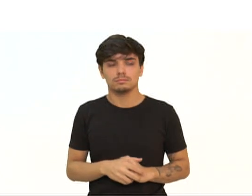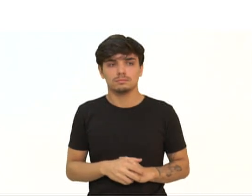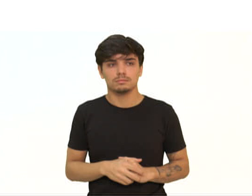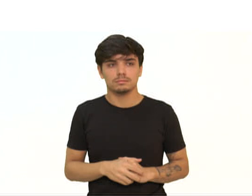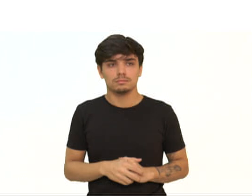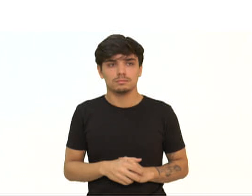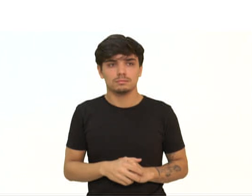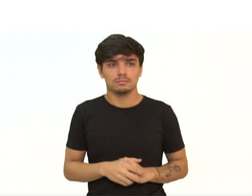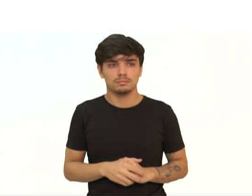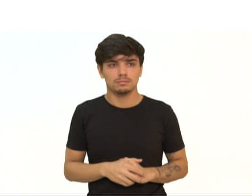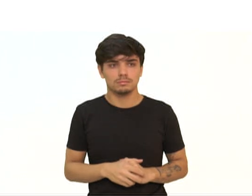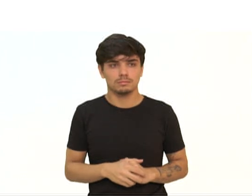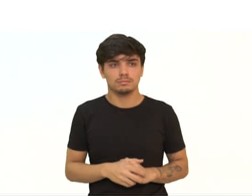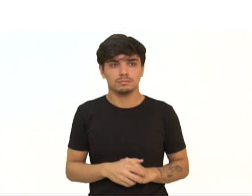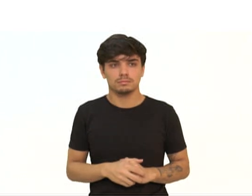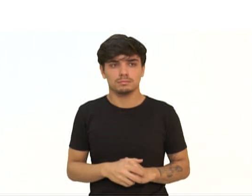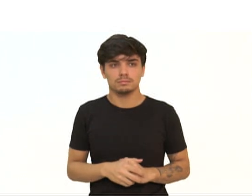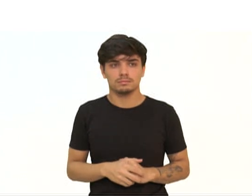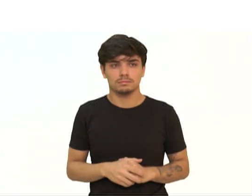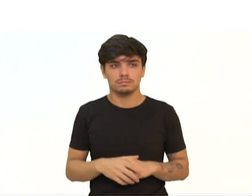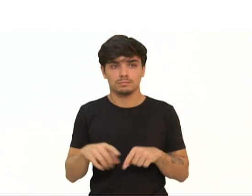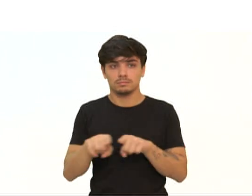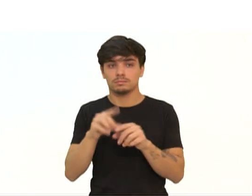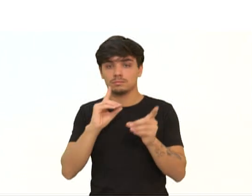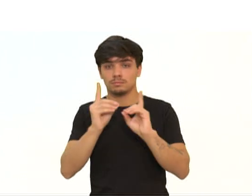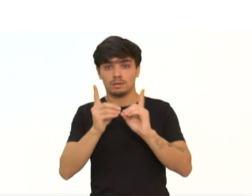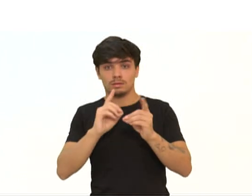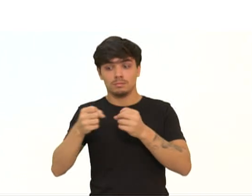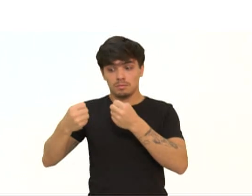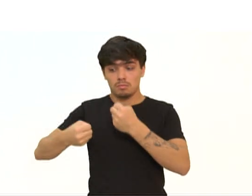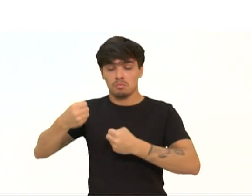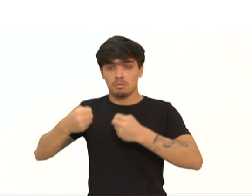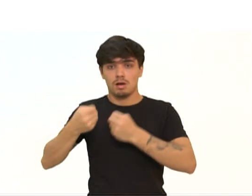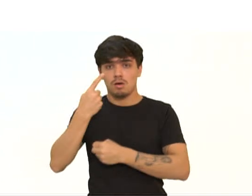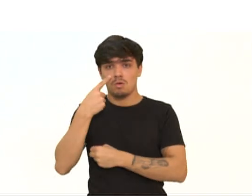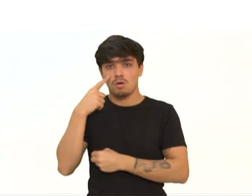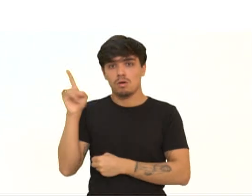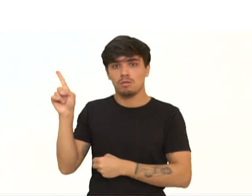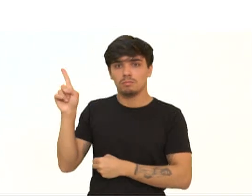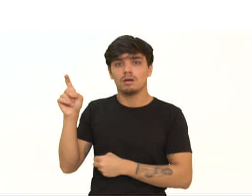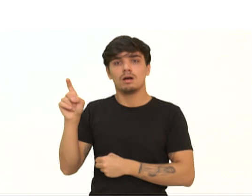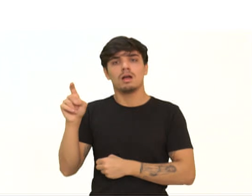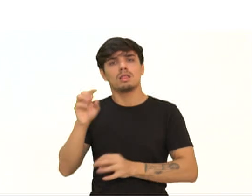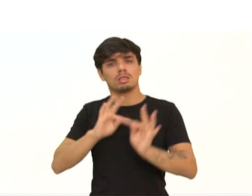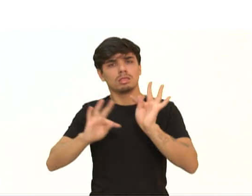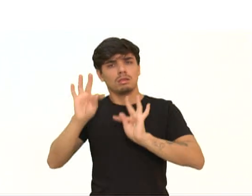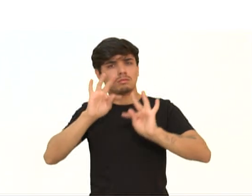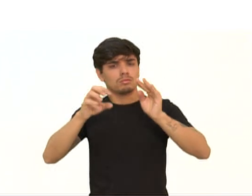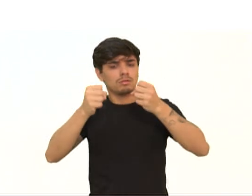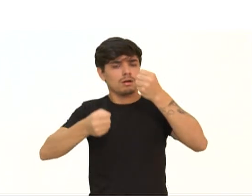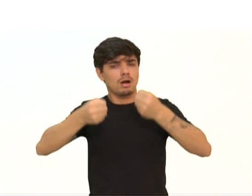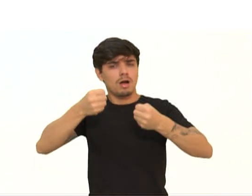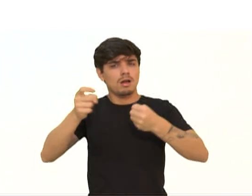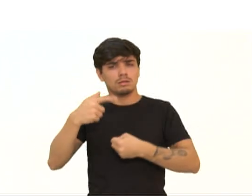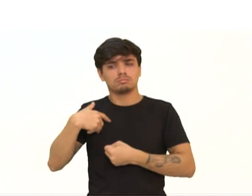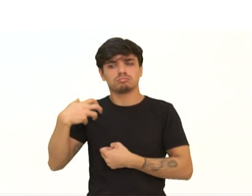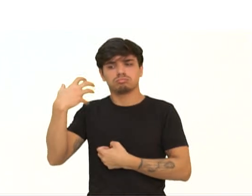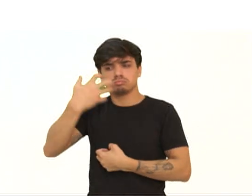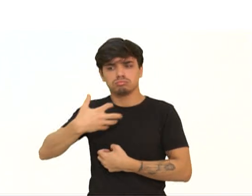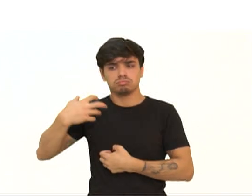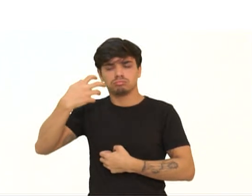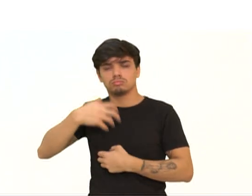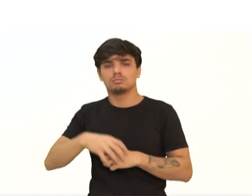época na França, e eles vão... É muito semelhante ao cubismo. Mas